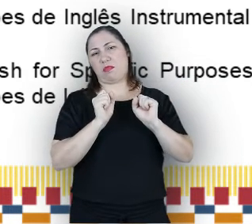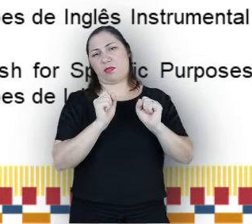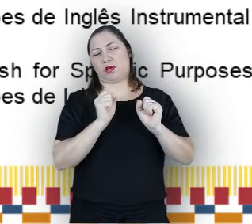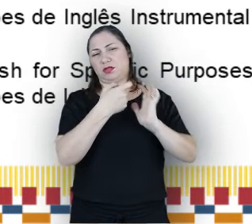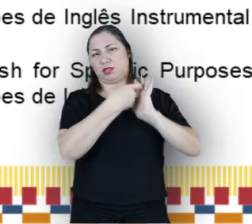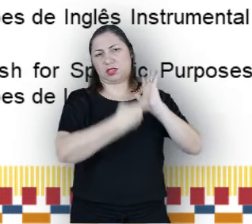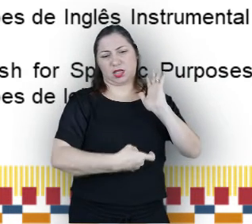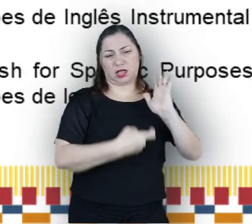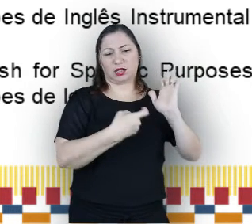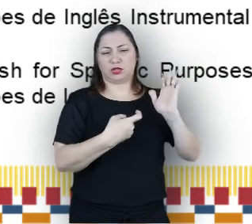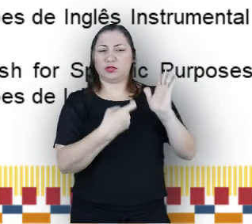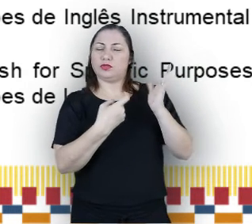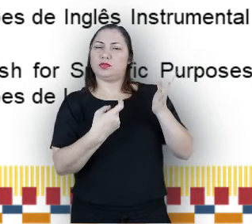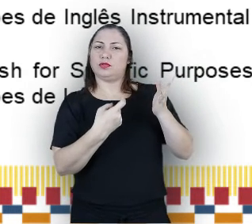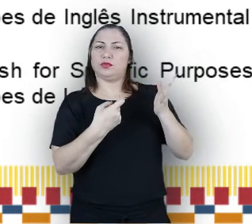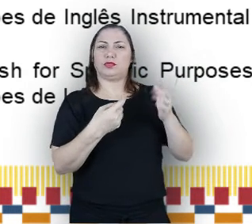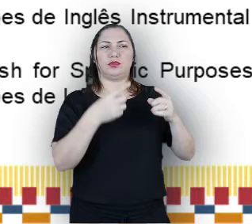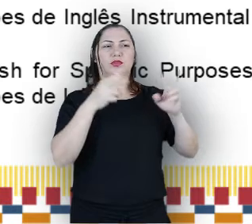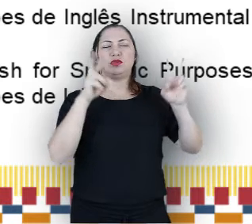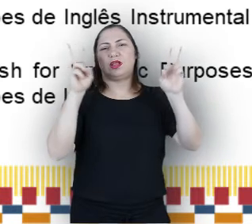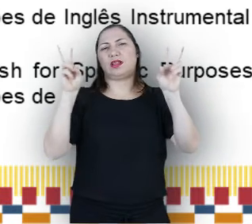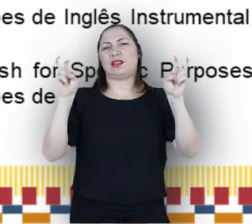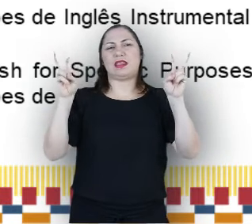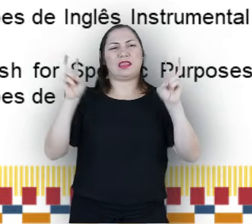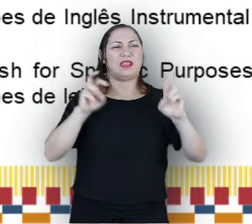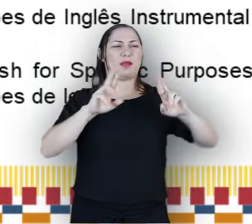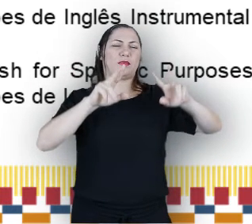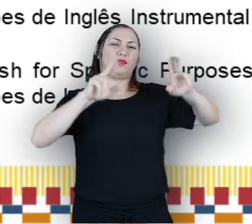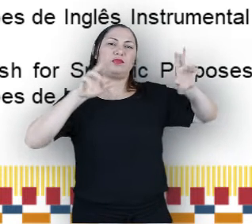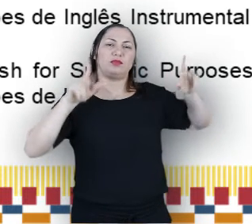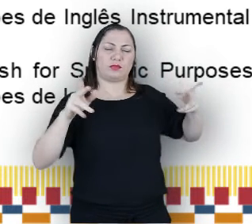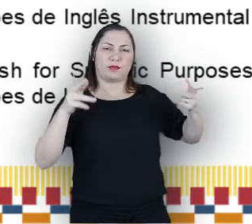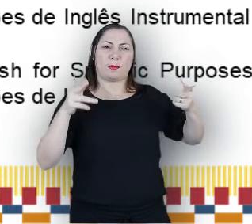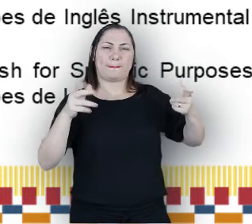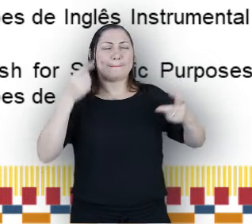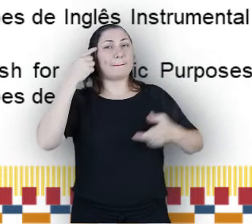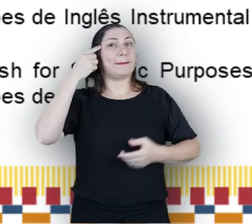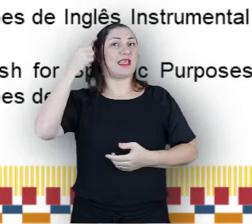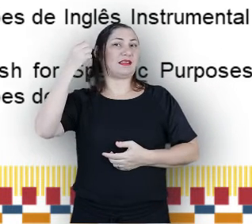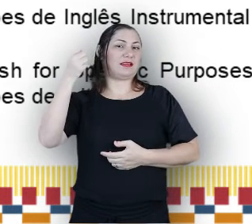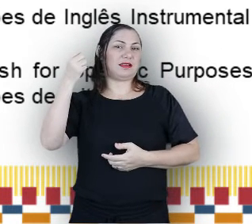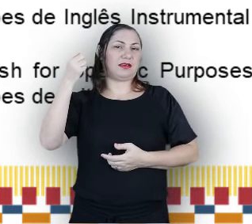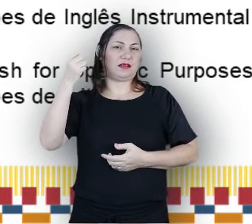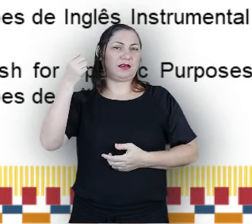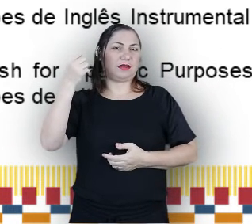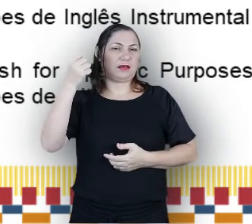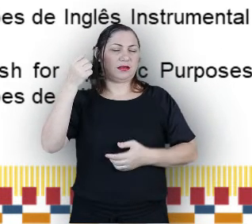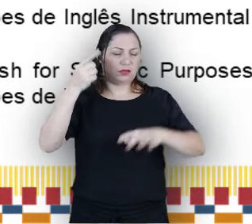ele? Itinerário de ciências exatas, tecnológicas e da Terra.